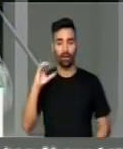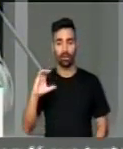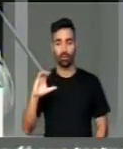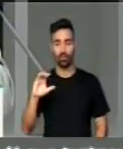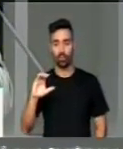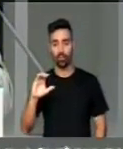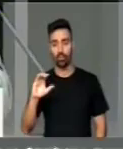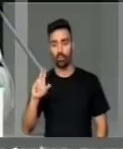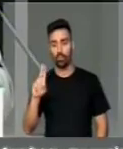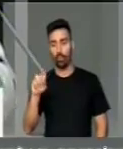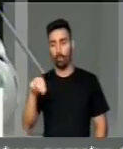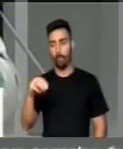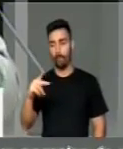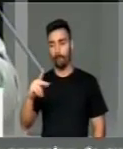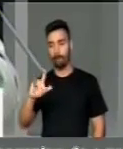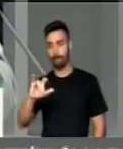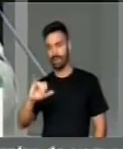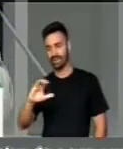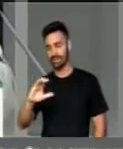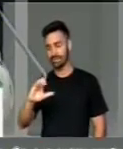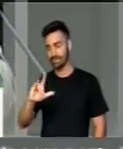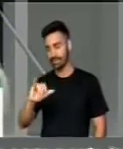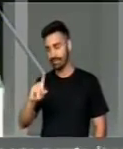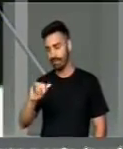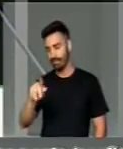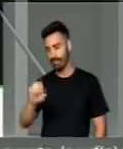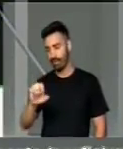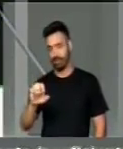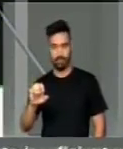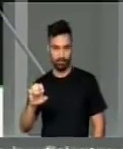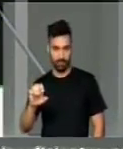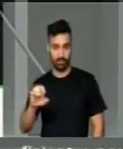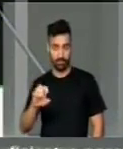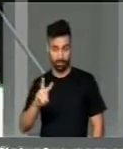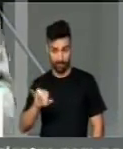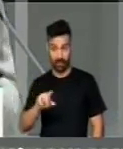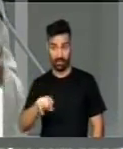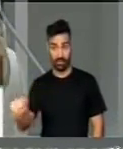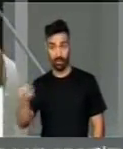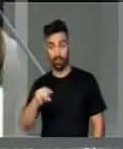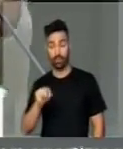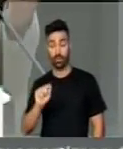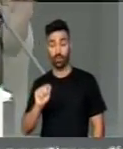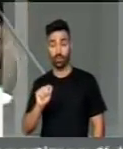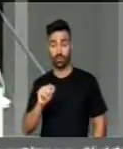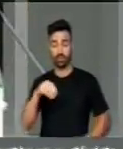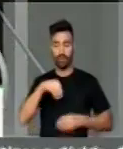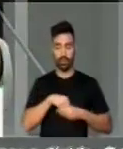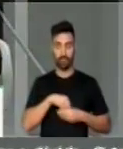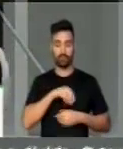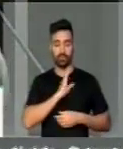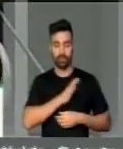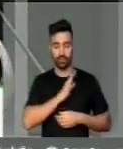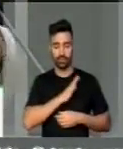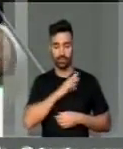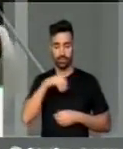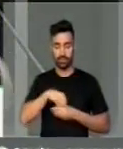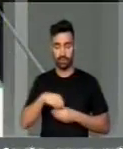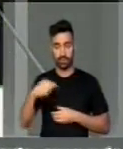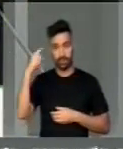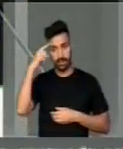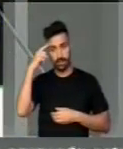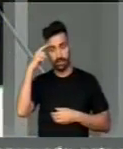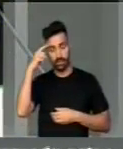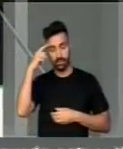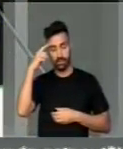E, para falar de algo que estará nas nossas retinas, corações e mentes de